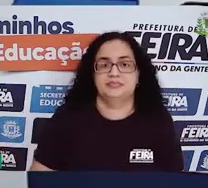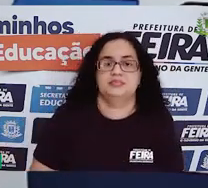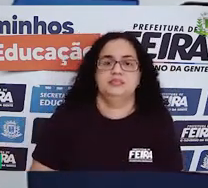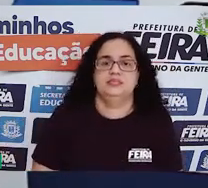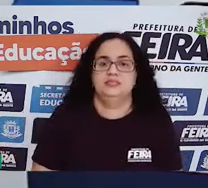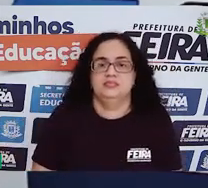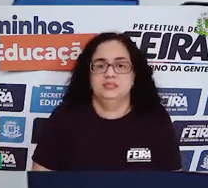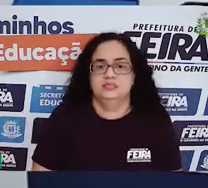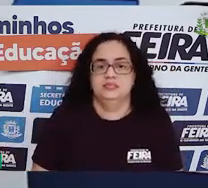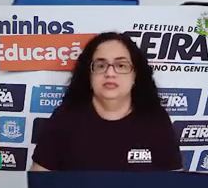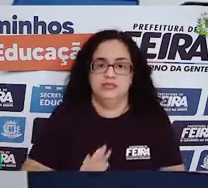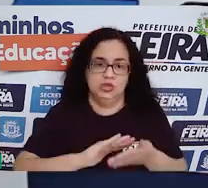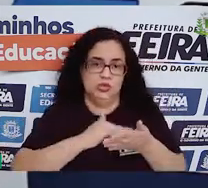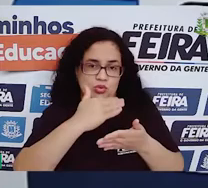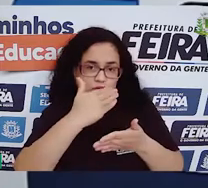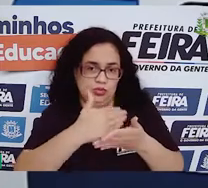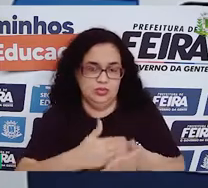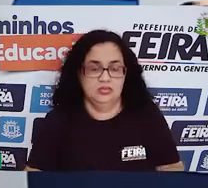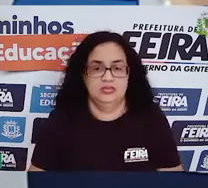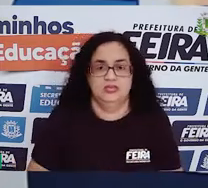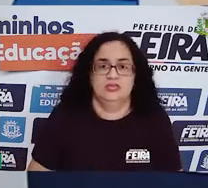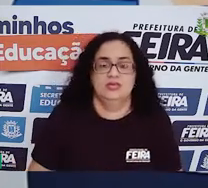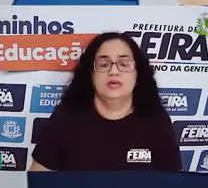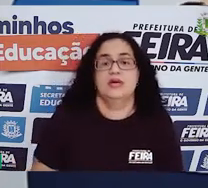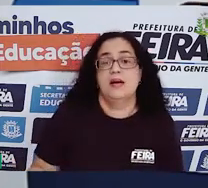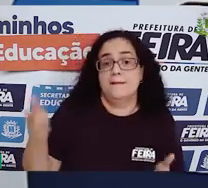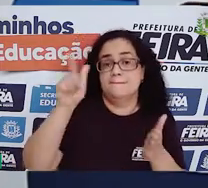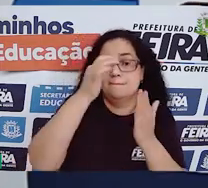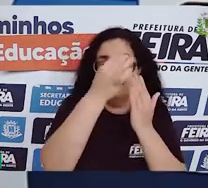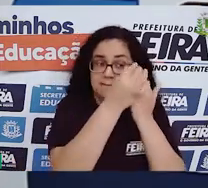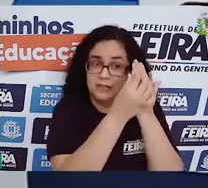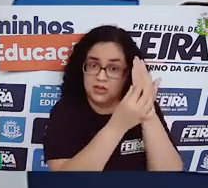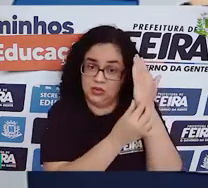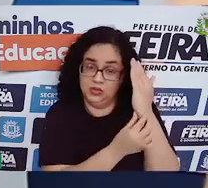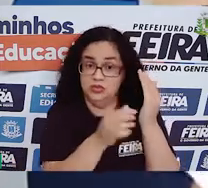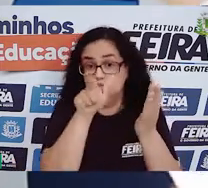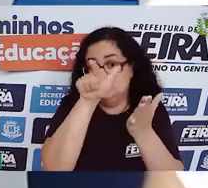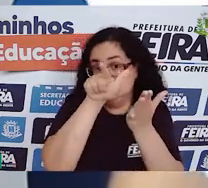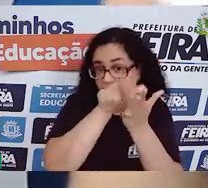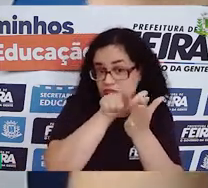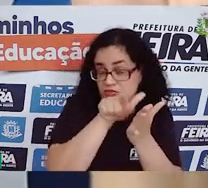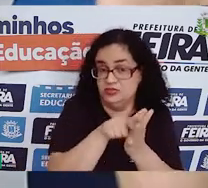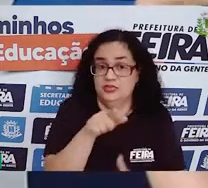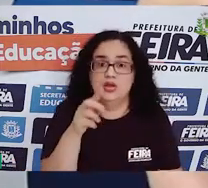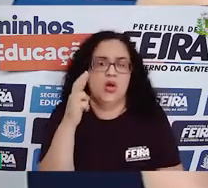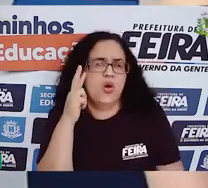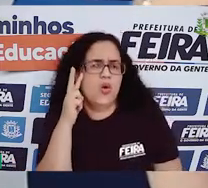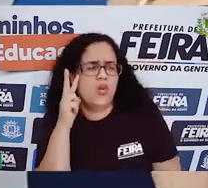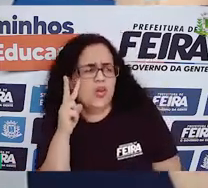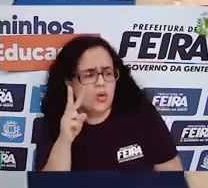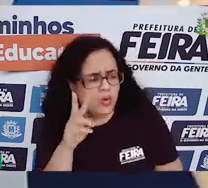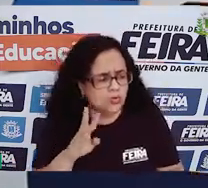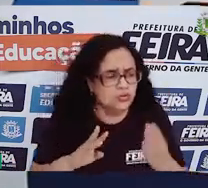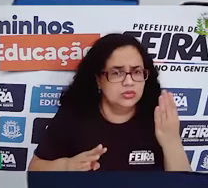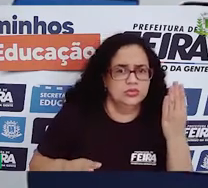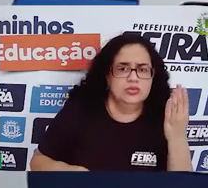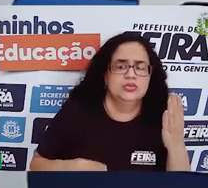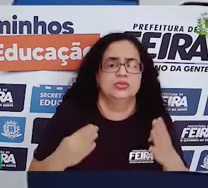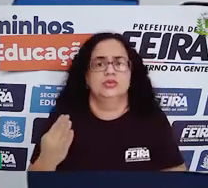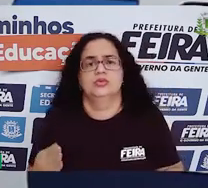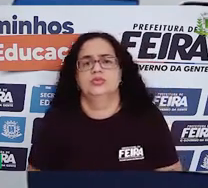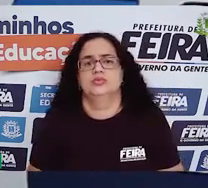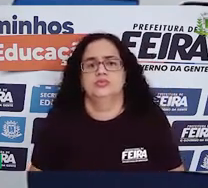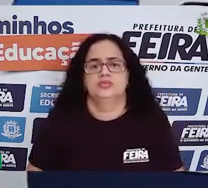meio. Dobrou, marcou o meio da folha, olhou de um lado, olhou